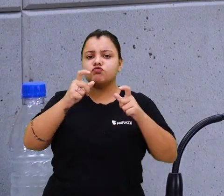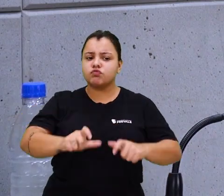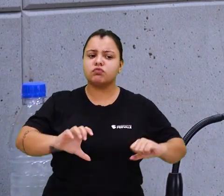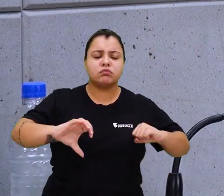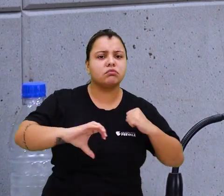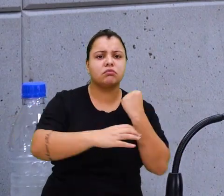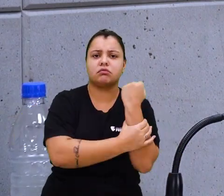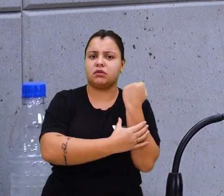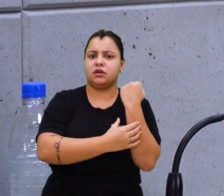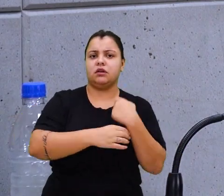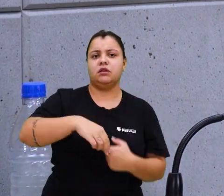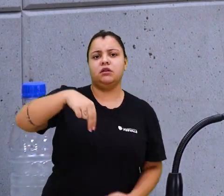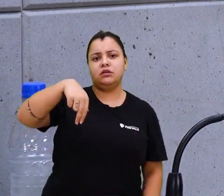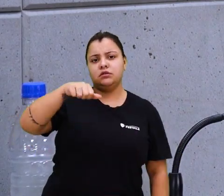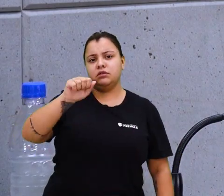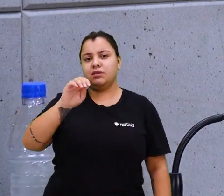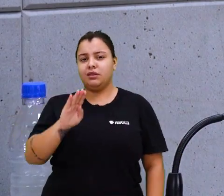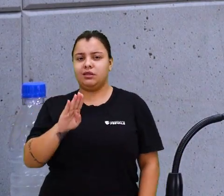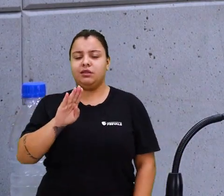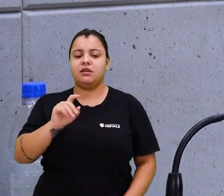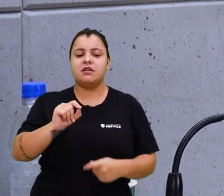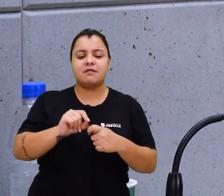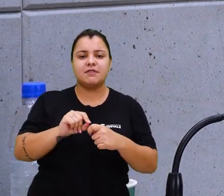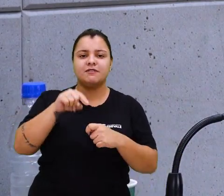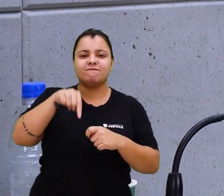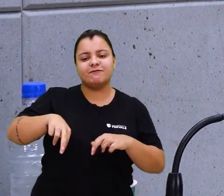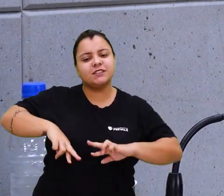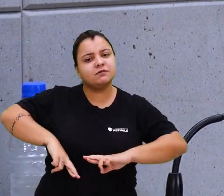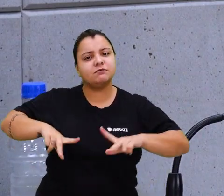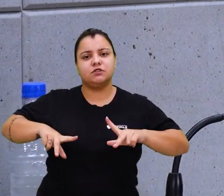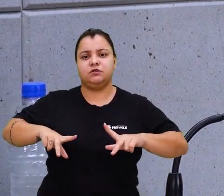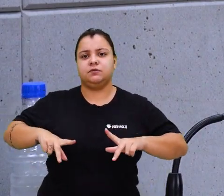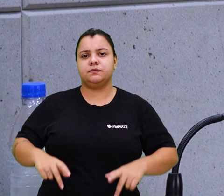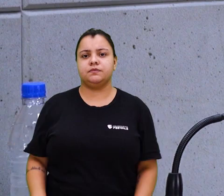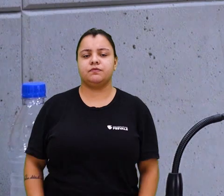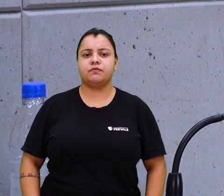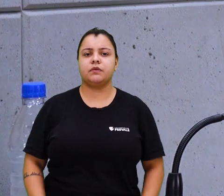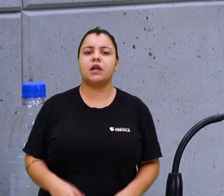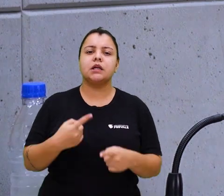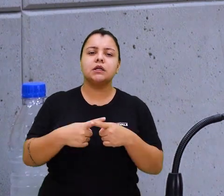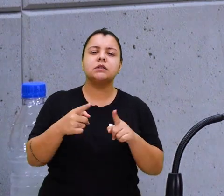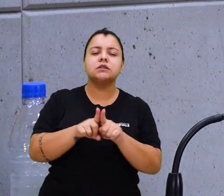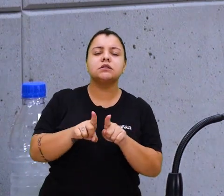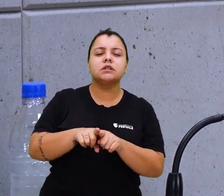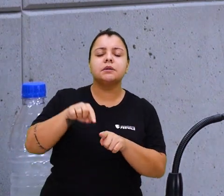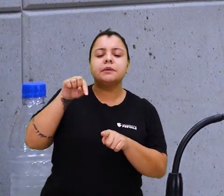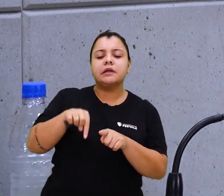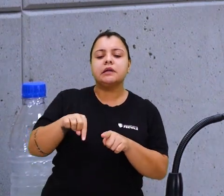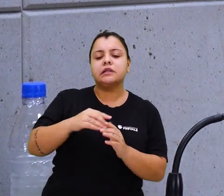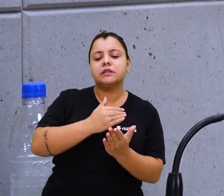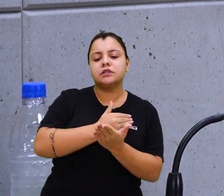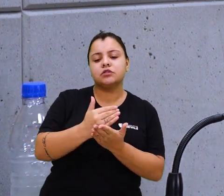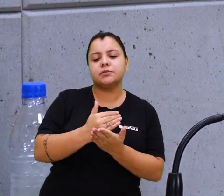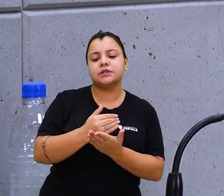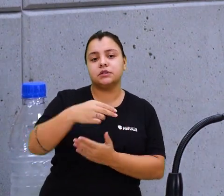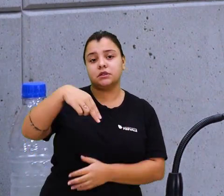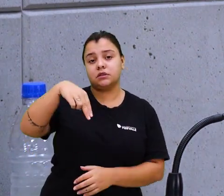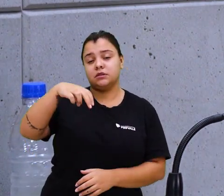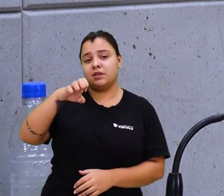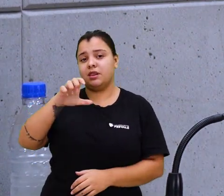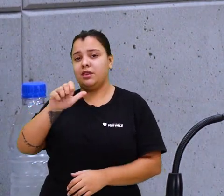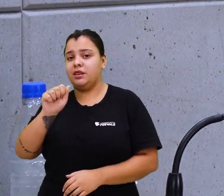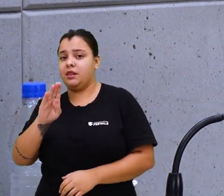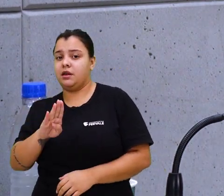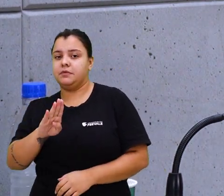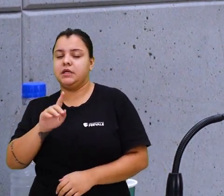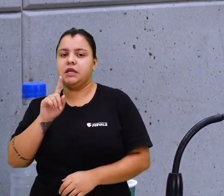né o neab ele vai fazer toda essa diferença né até porque a gente ali a partir do nosso neab a gente pensa já a